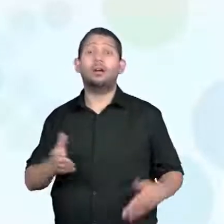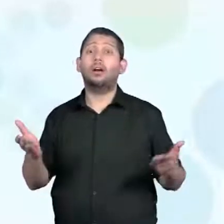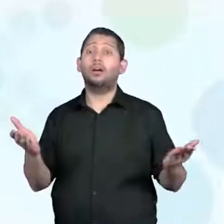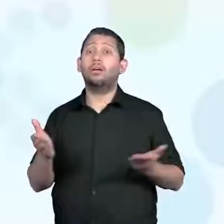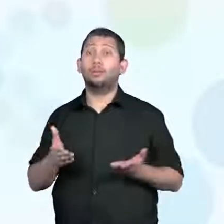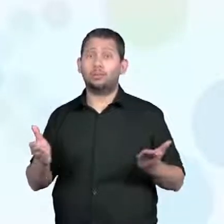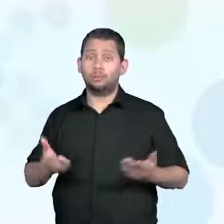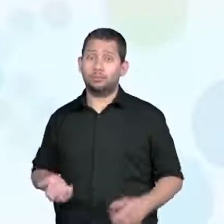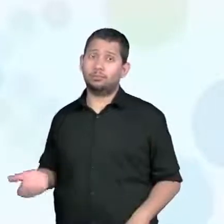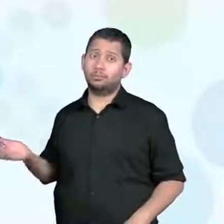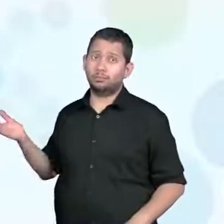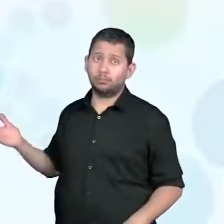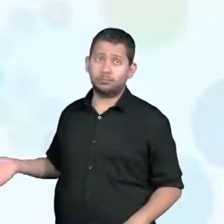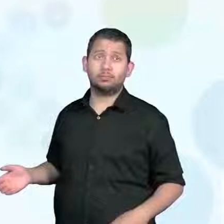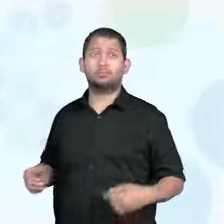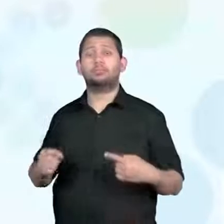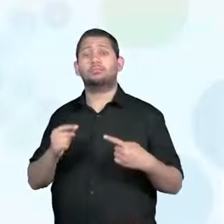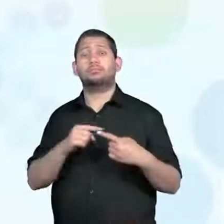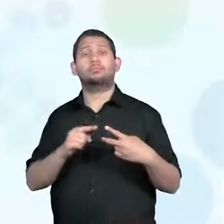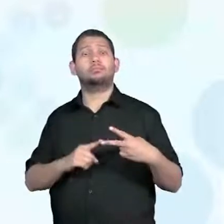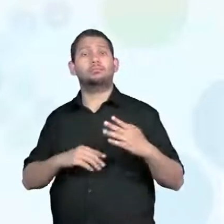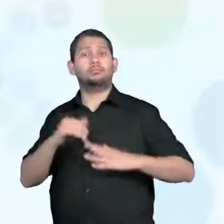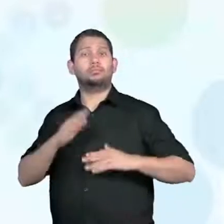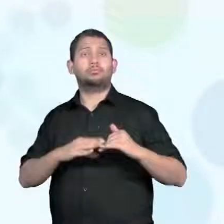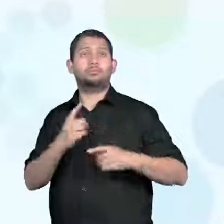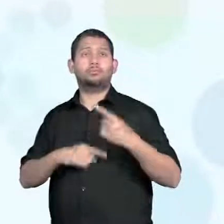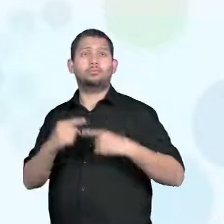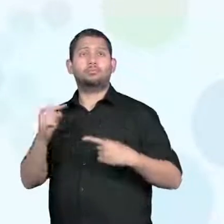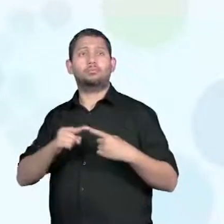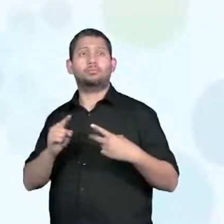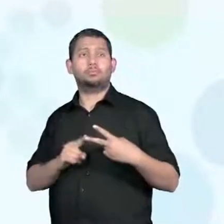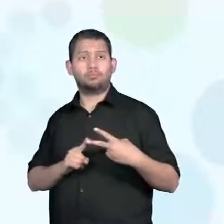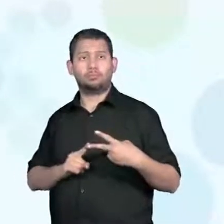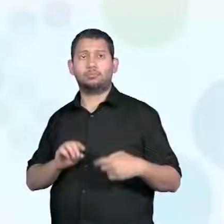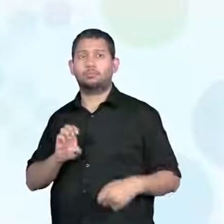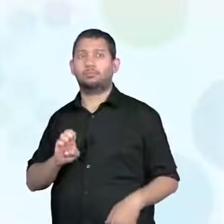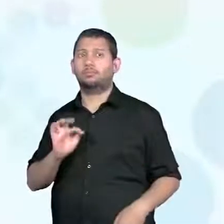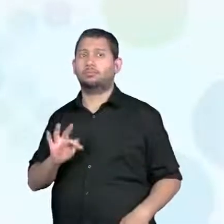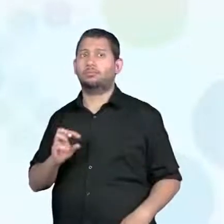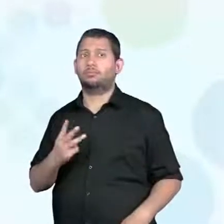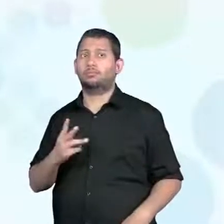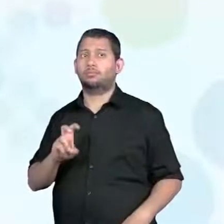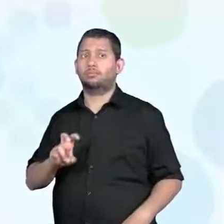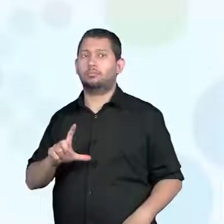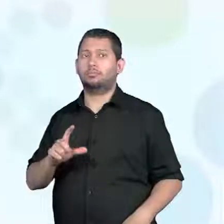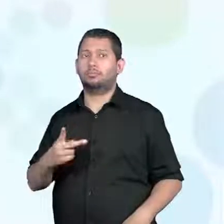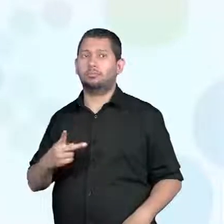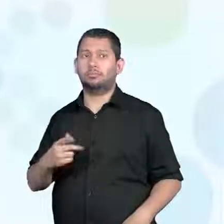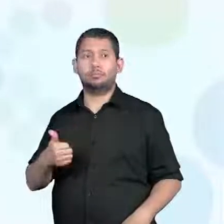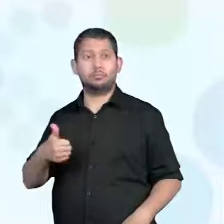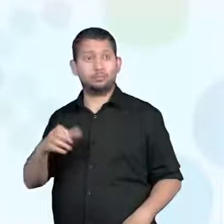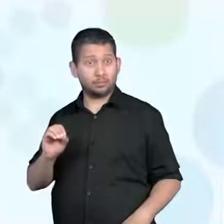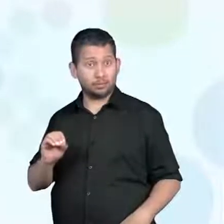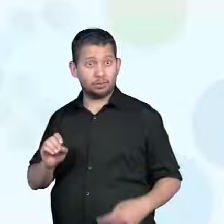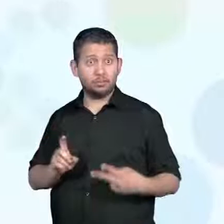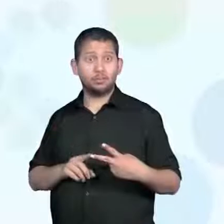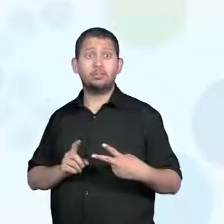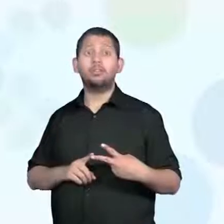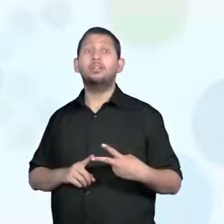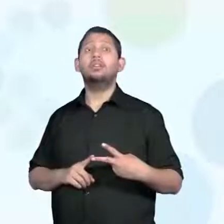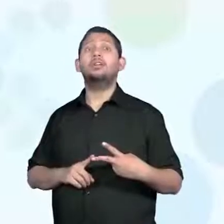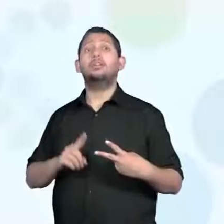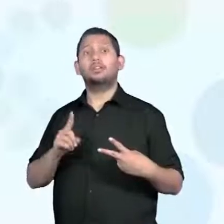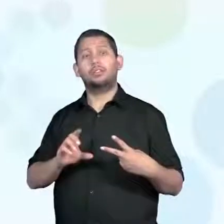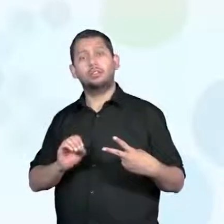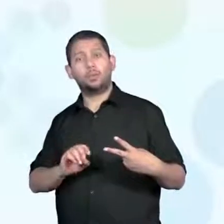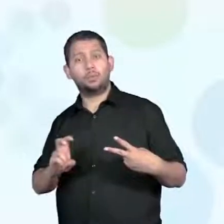tirar um print, uma fotografia da nossa habilidade do dia. Tá bom. Tudo bem? Então vamos lá. Pronto. Qual é a